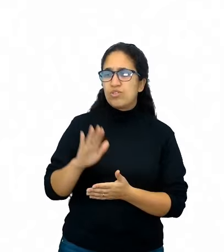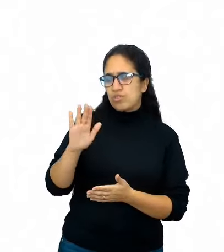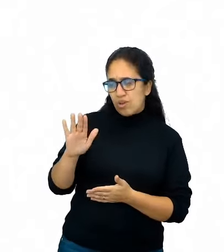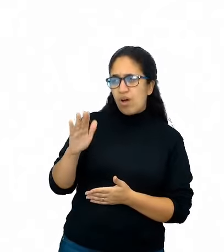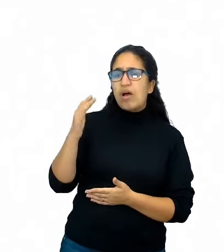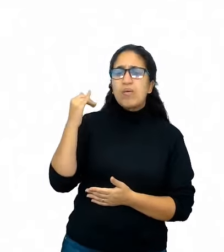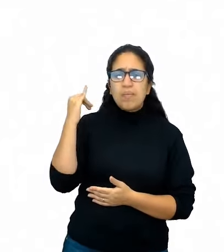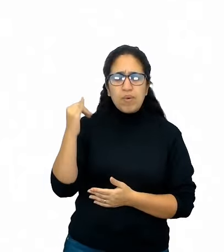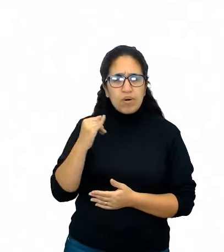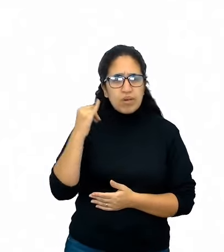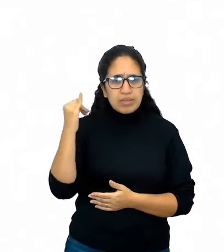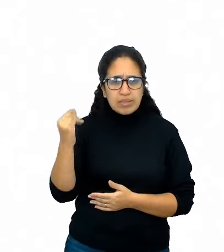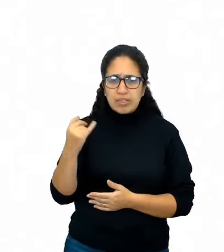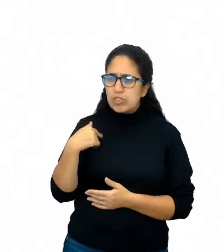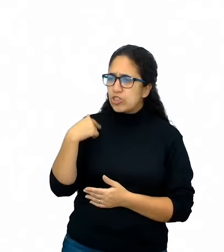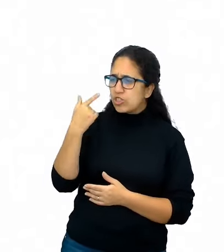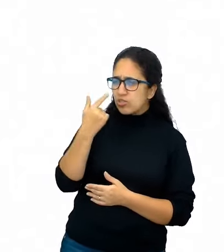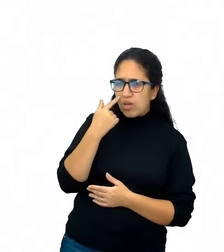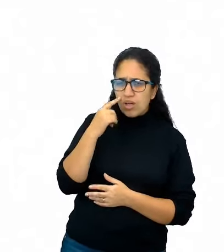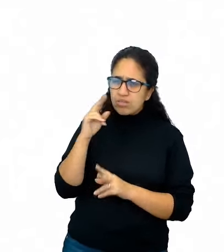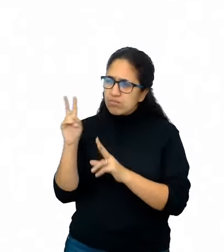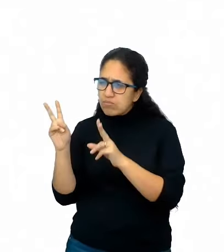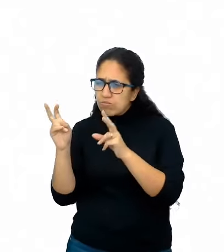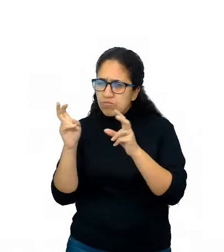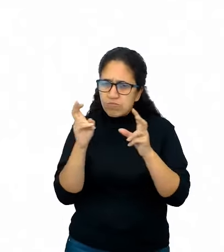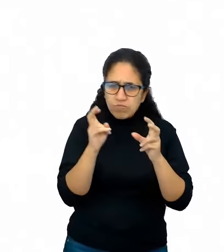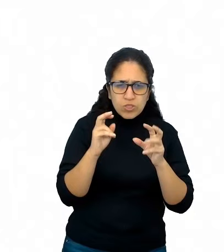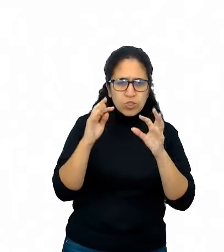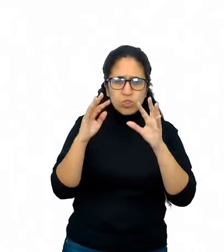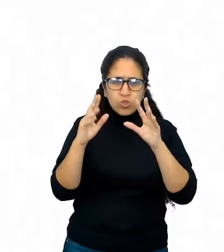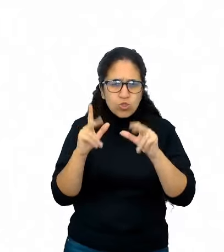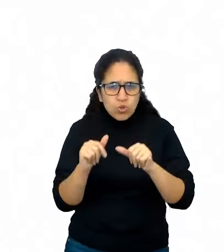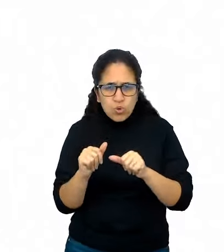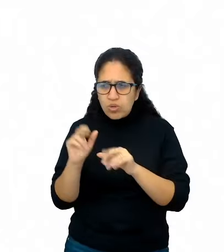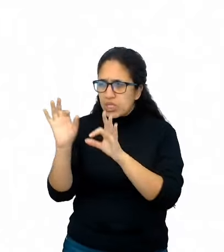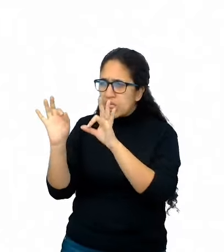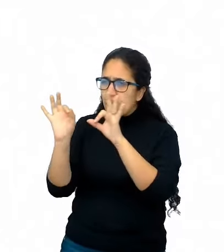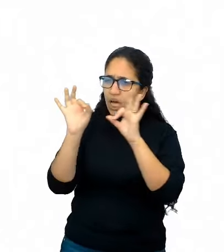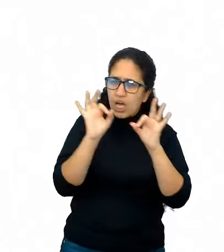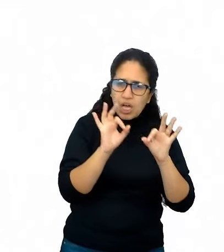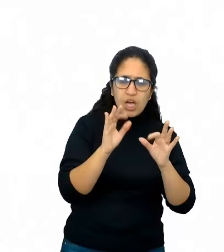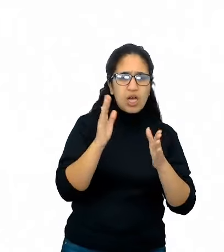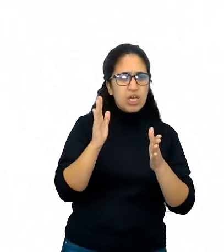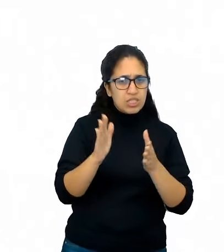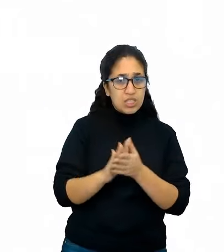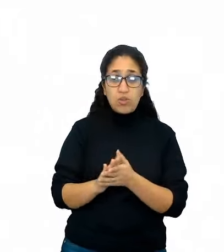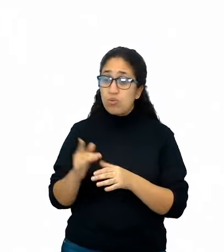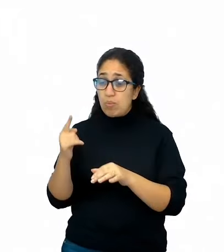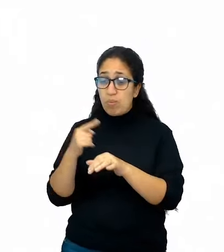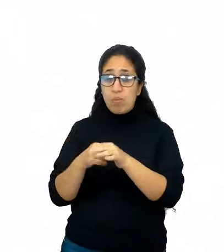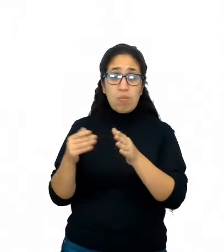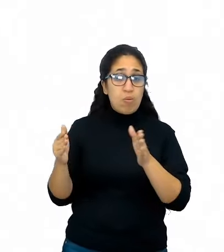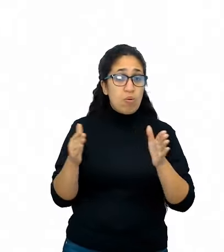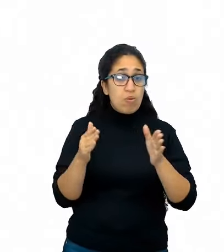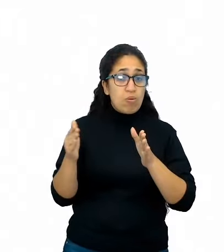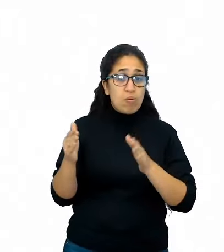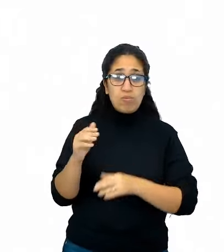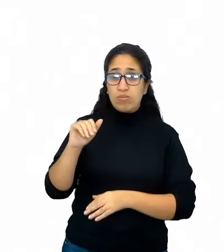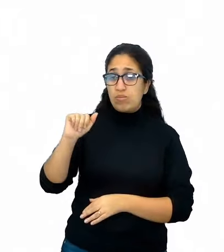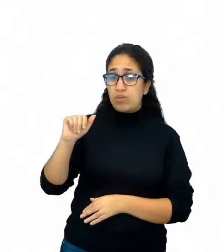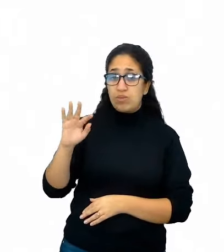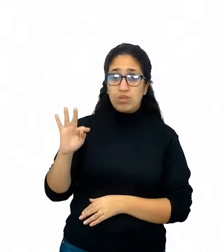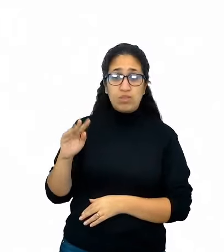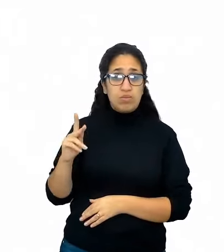importante termos em nosso radar os dias que as gravações vão ao ar, ou seja, o momento de ATPC do Programa